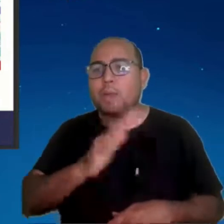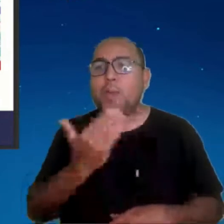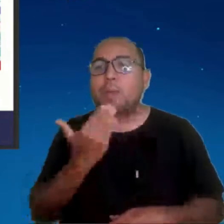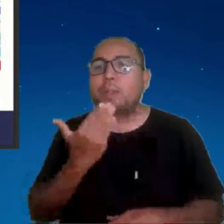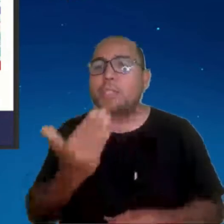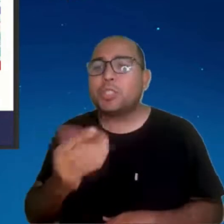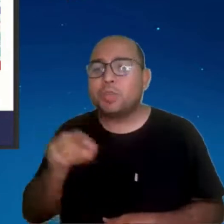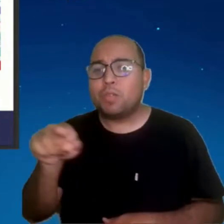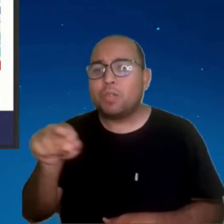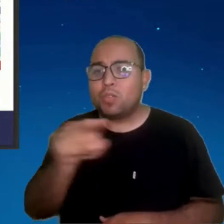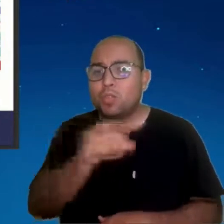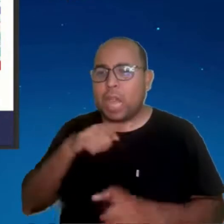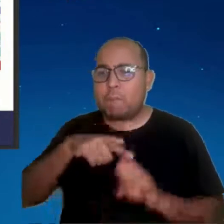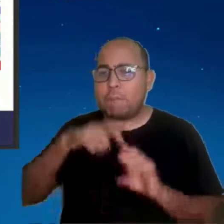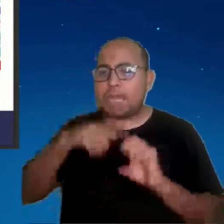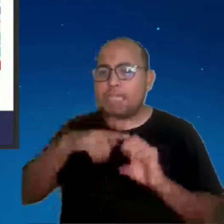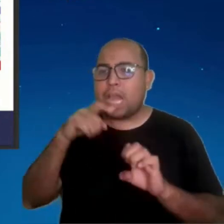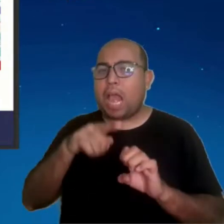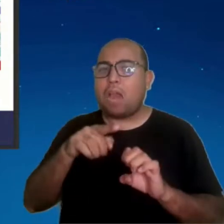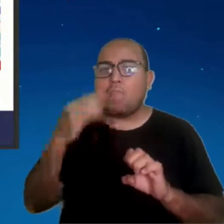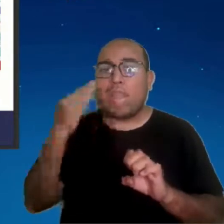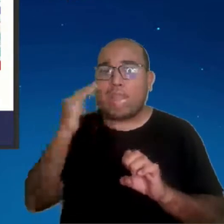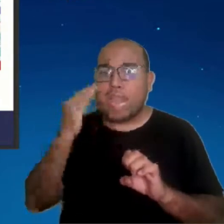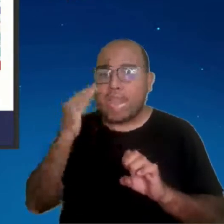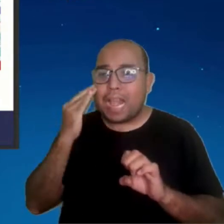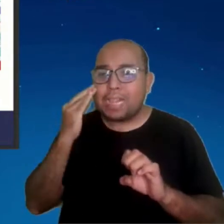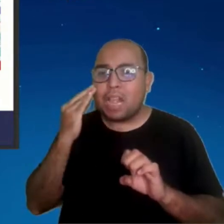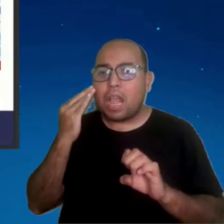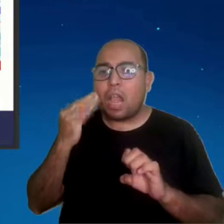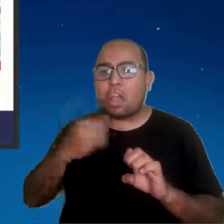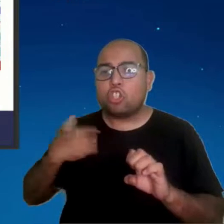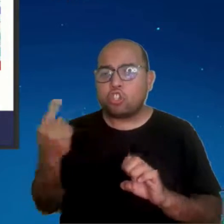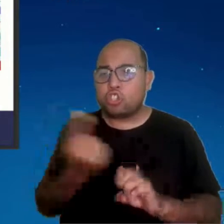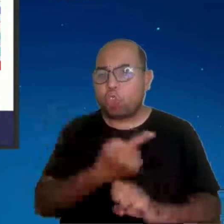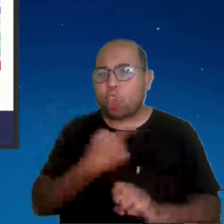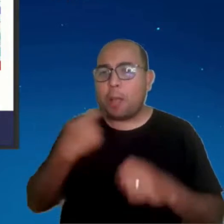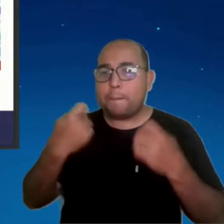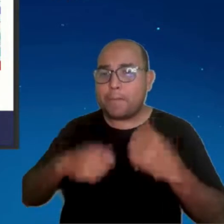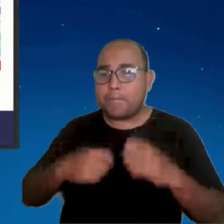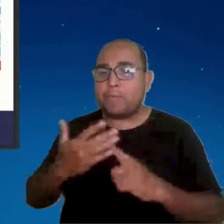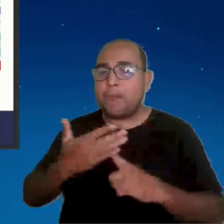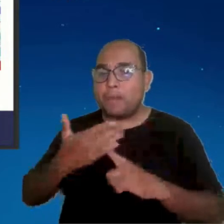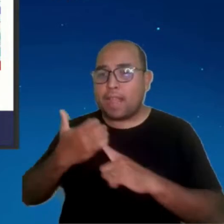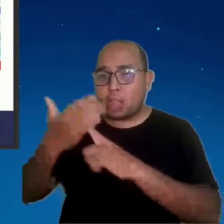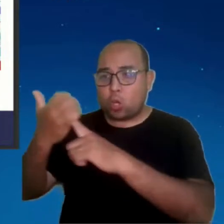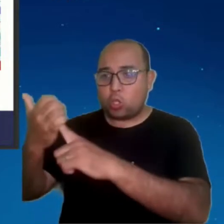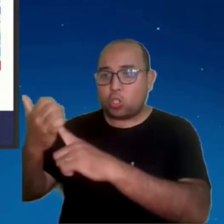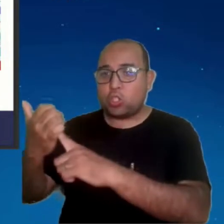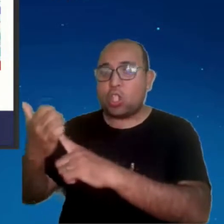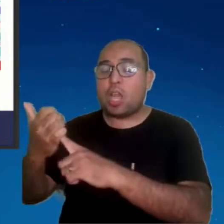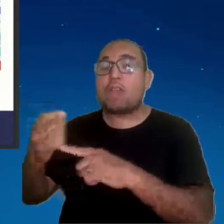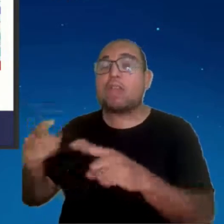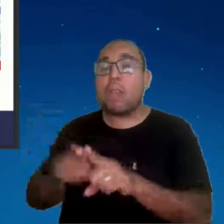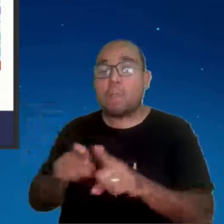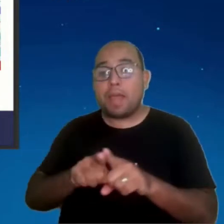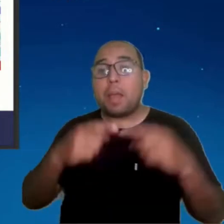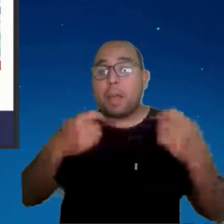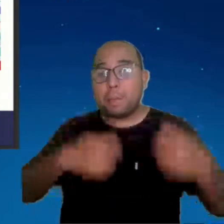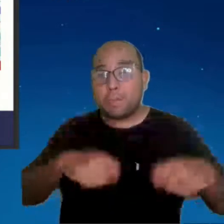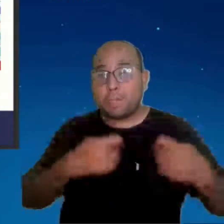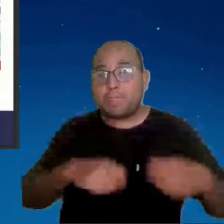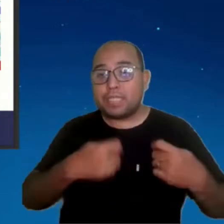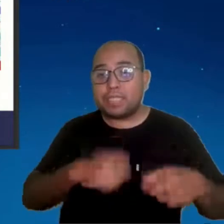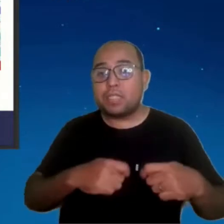vocês, empresários? Para vocês entenderem que nós precisamos da tecnologia, assim como nós precisamos